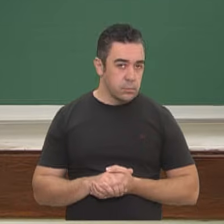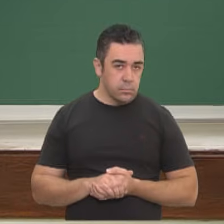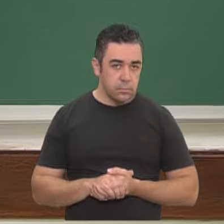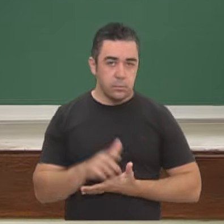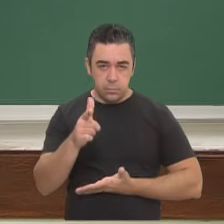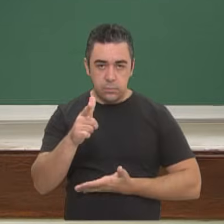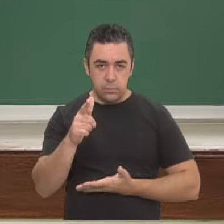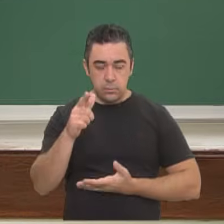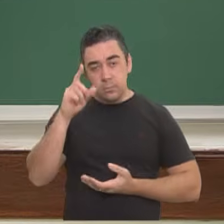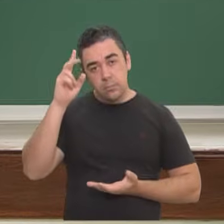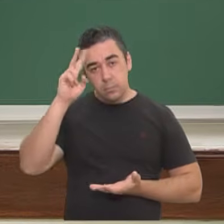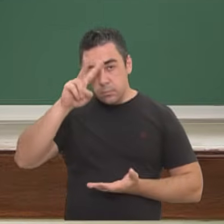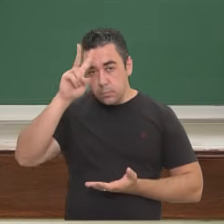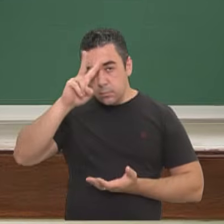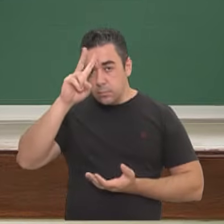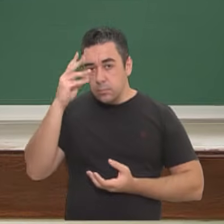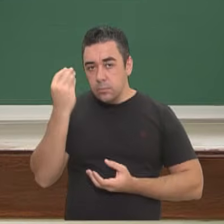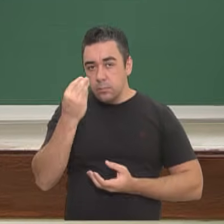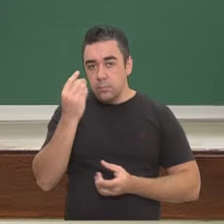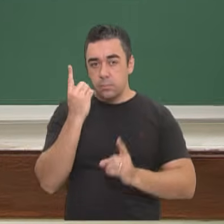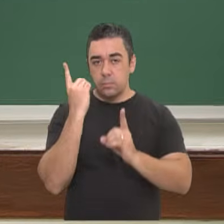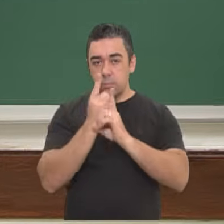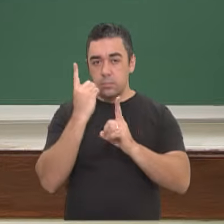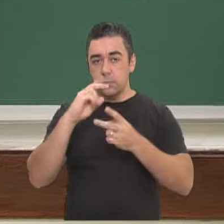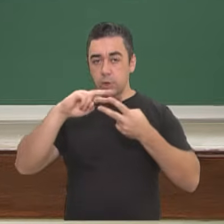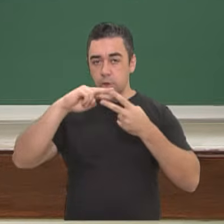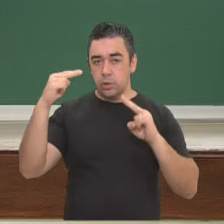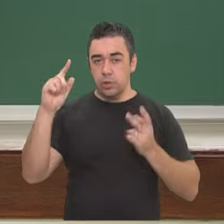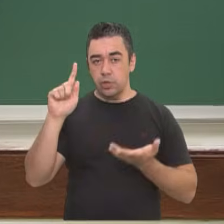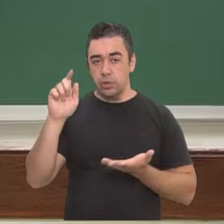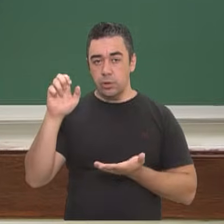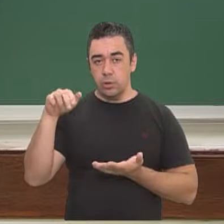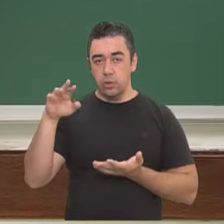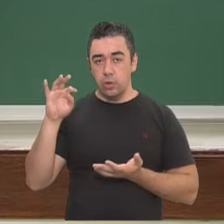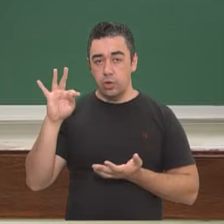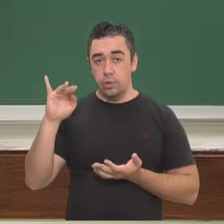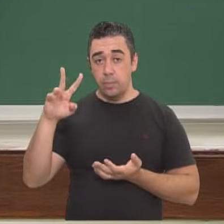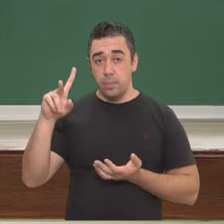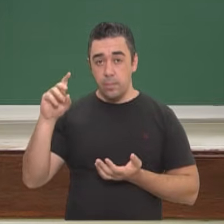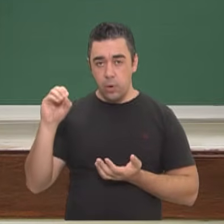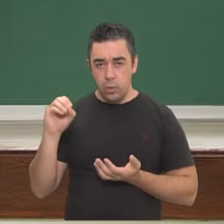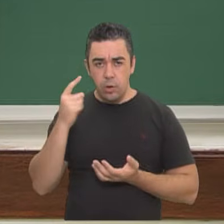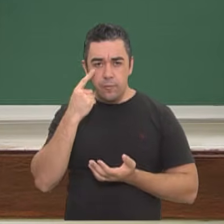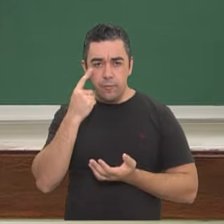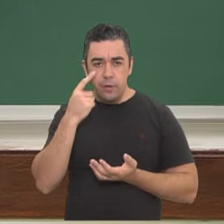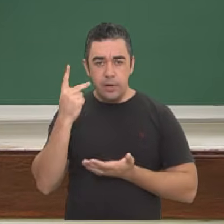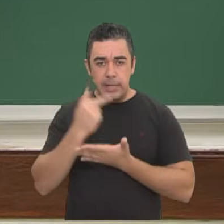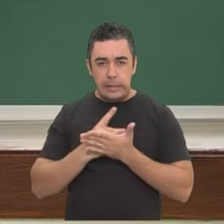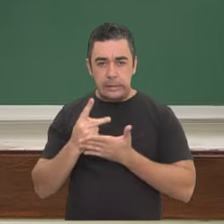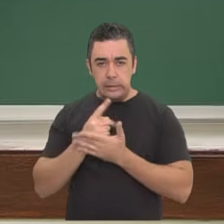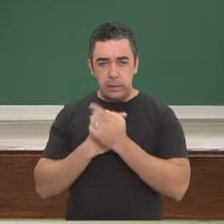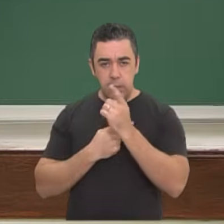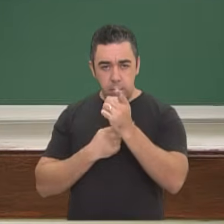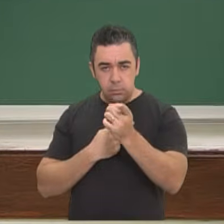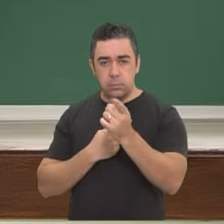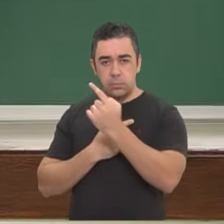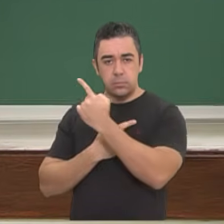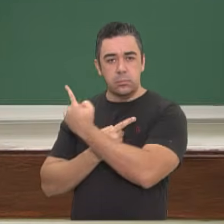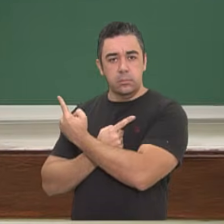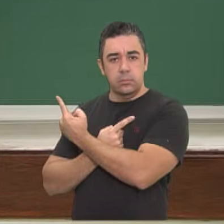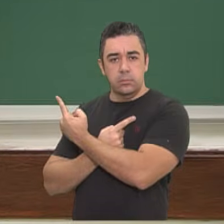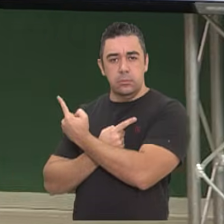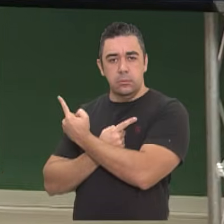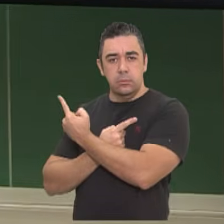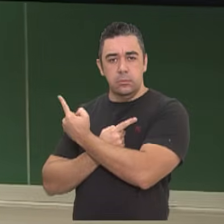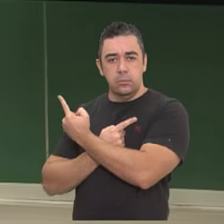E aí, gente, vamos lembrar como é que a gente descobre o genótipo dos indivíduos da família? Eu fiz para vocês o desenho aqui no quadro, tá? Para ficar um pouquinho mais fácil da gente